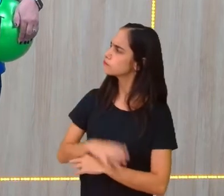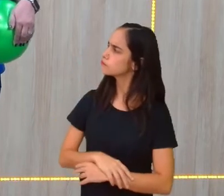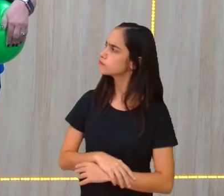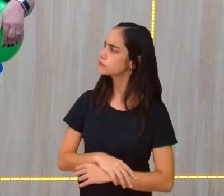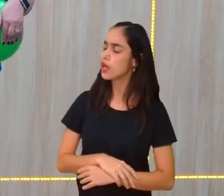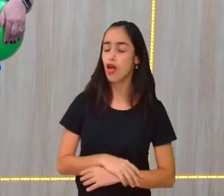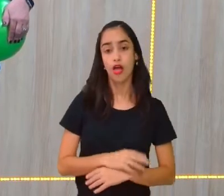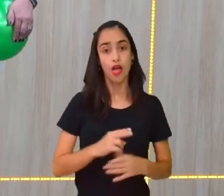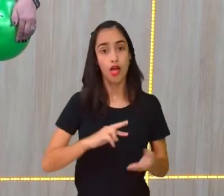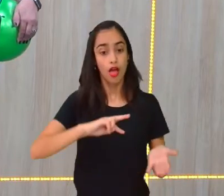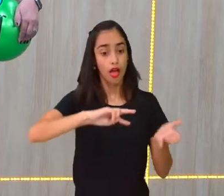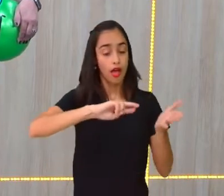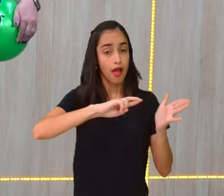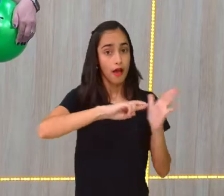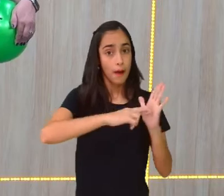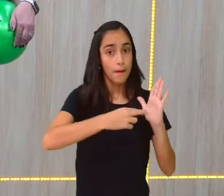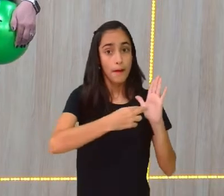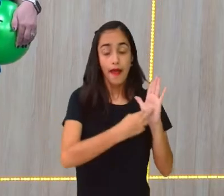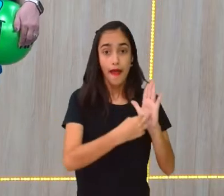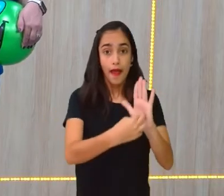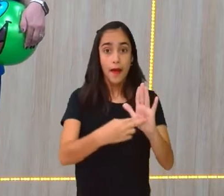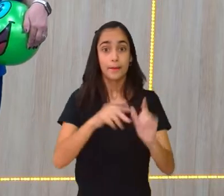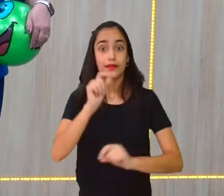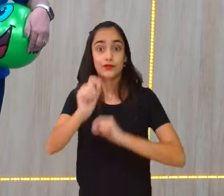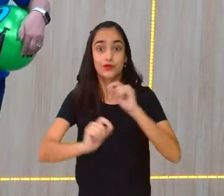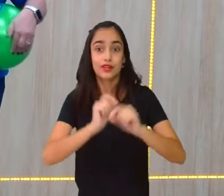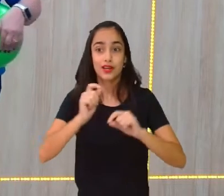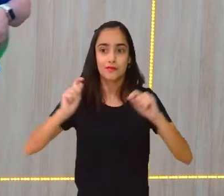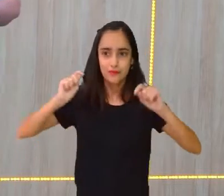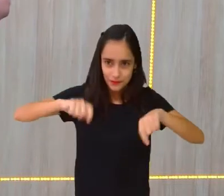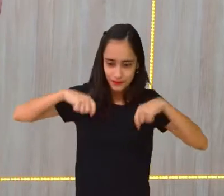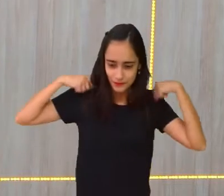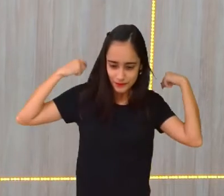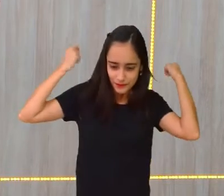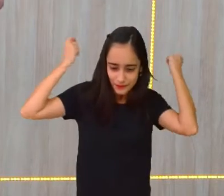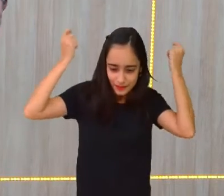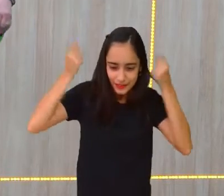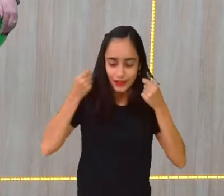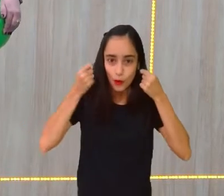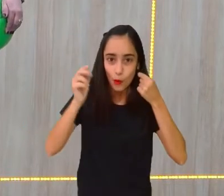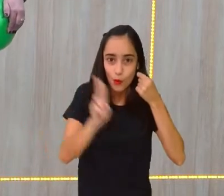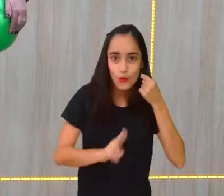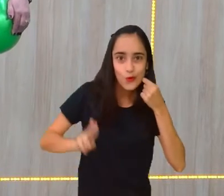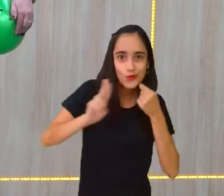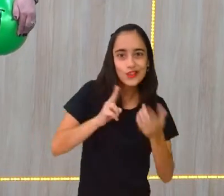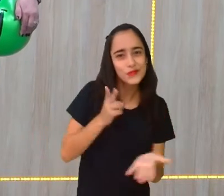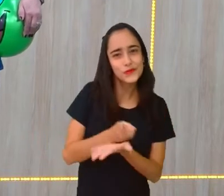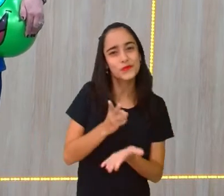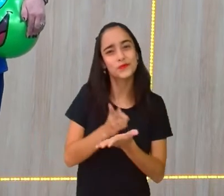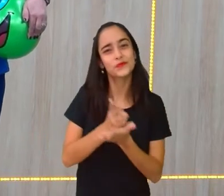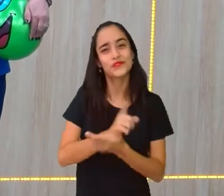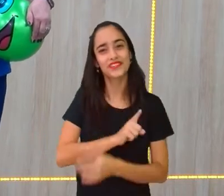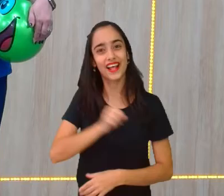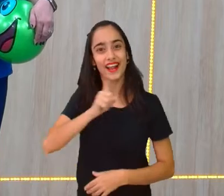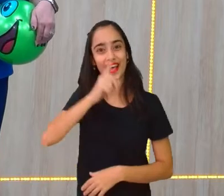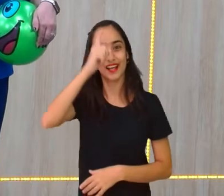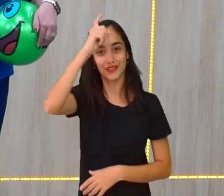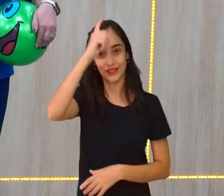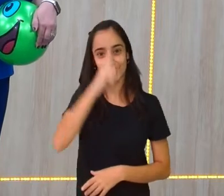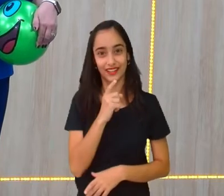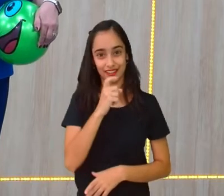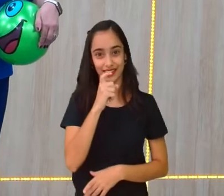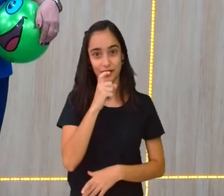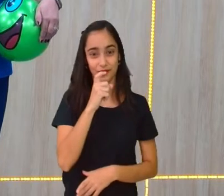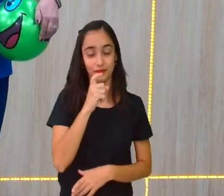aí, olha, o lenço, que muito usado lá no Catar. E aí, ele vem nesse formato de 8.